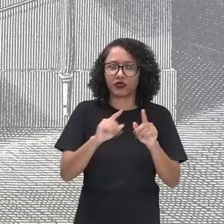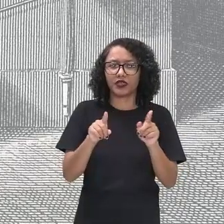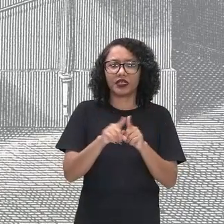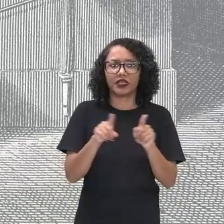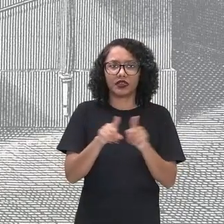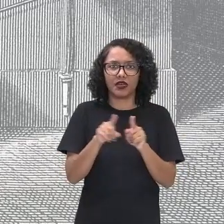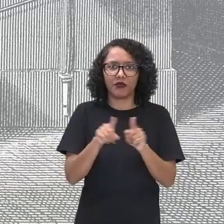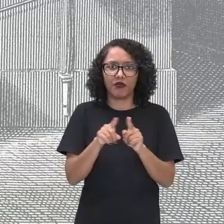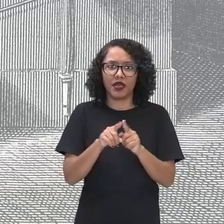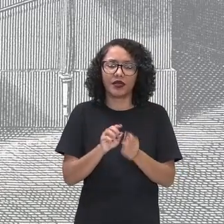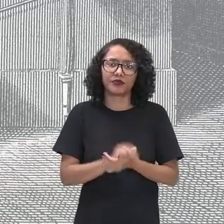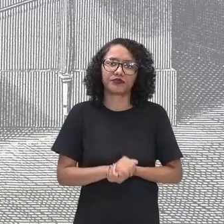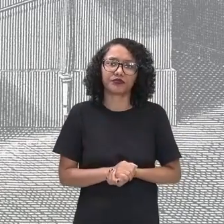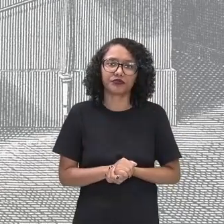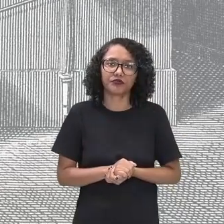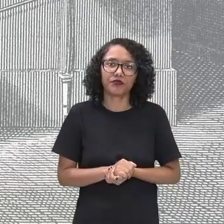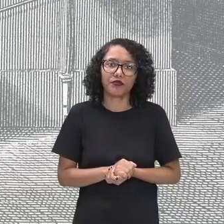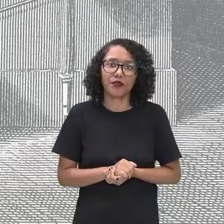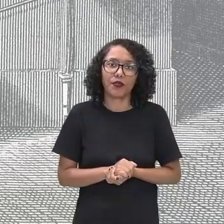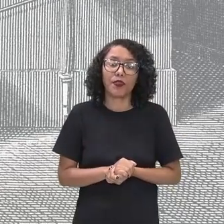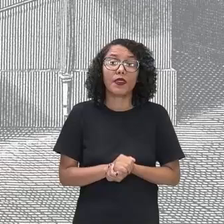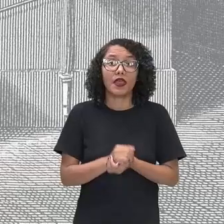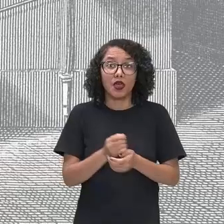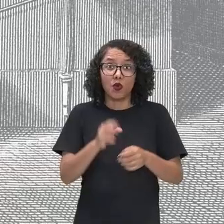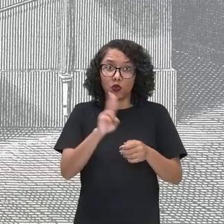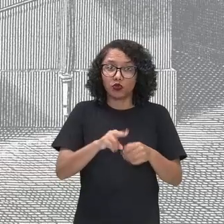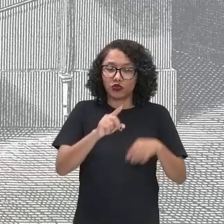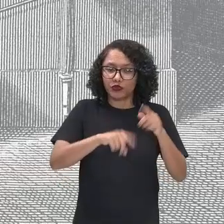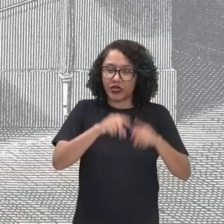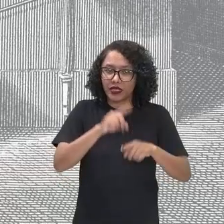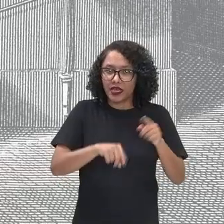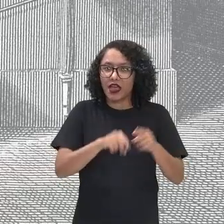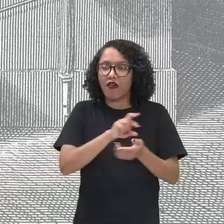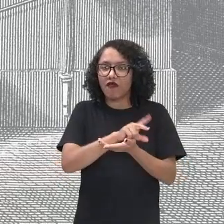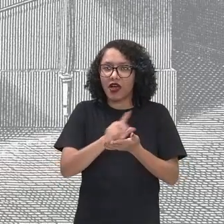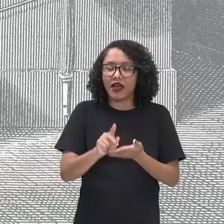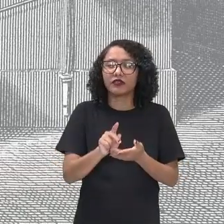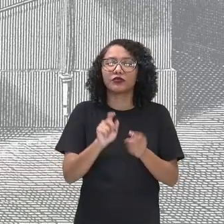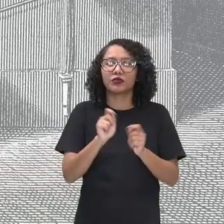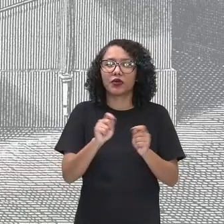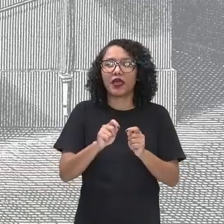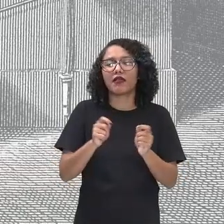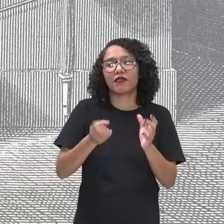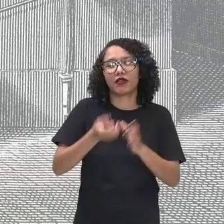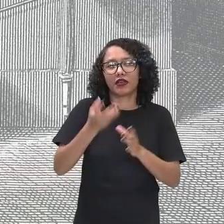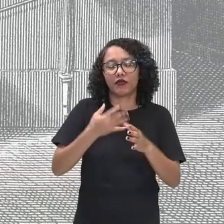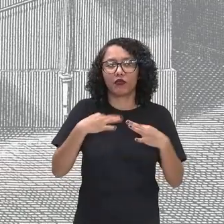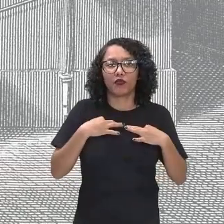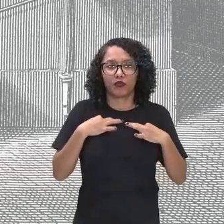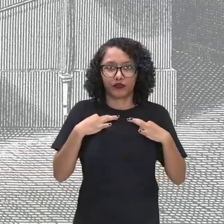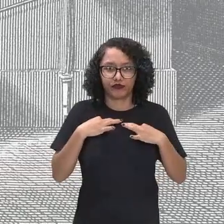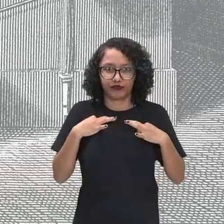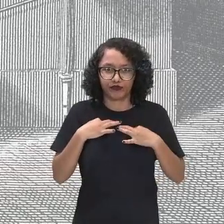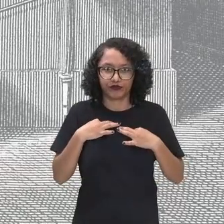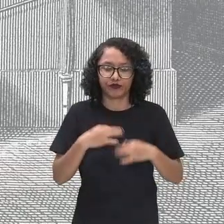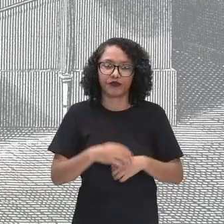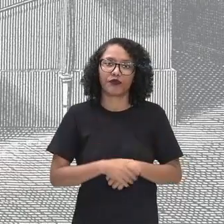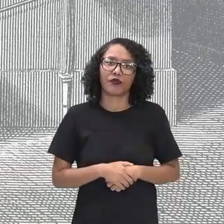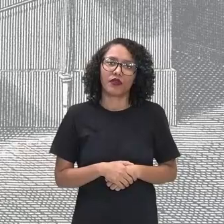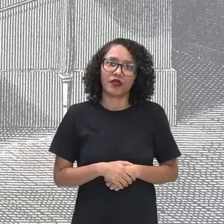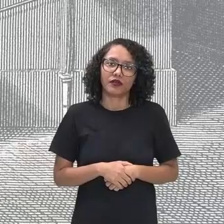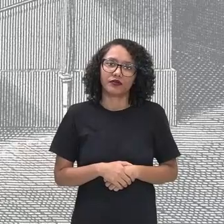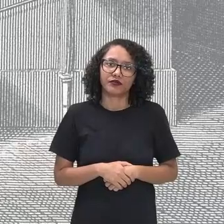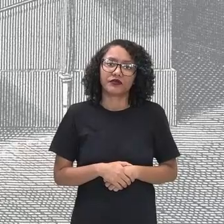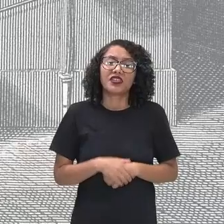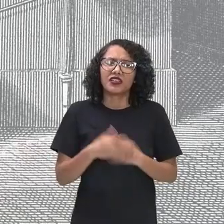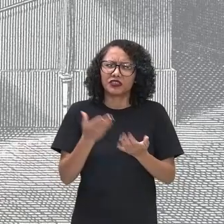da produção têxtil. E a gente está aqui nesse cenário de uma indústria têxtil, falando desse processo de mecanização,